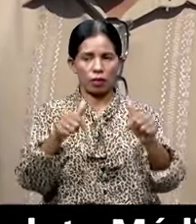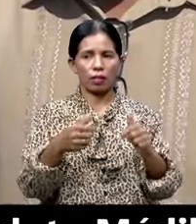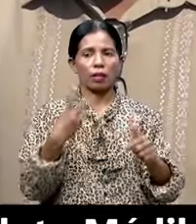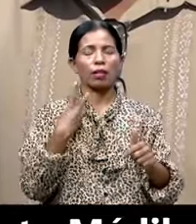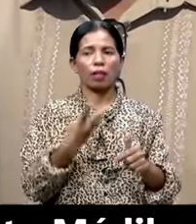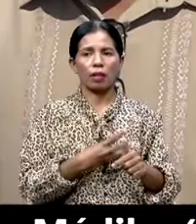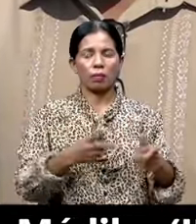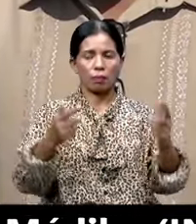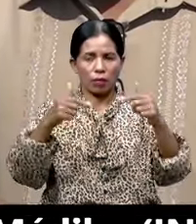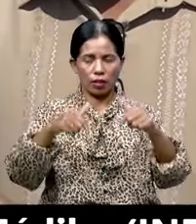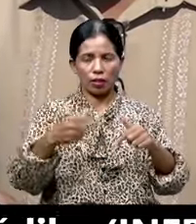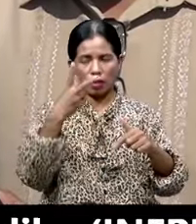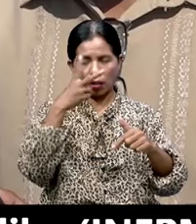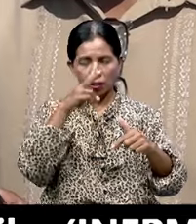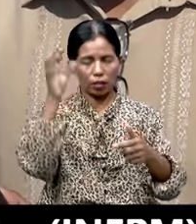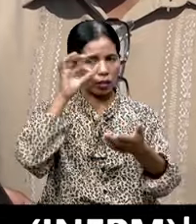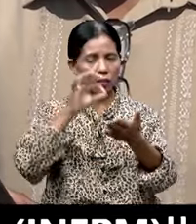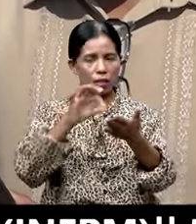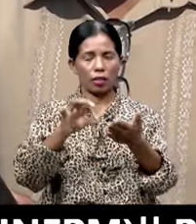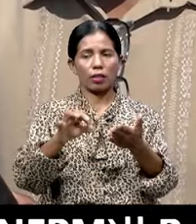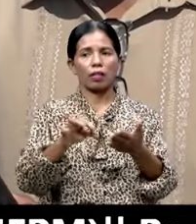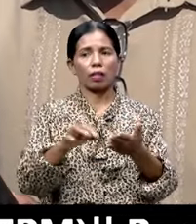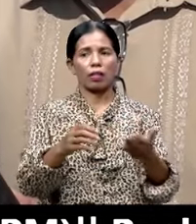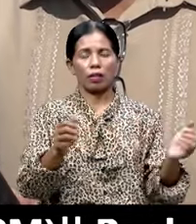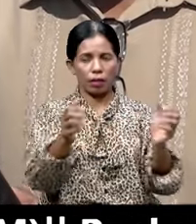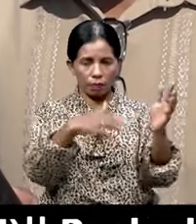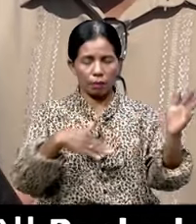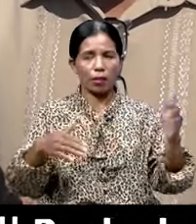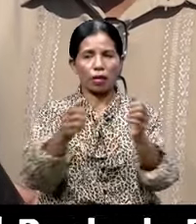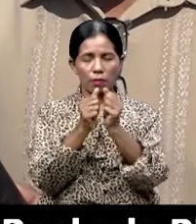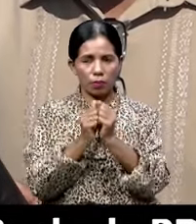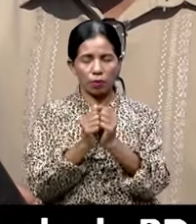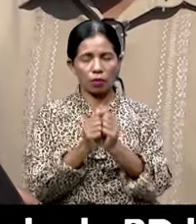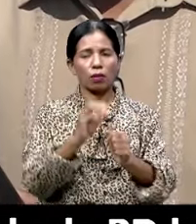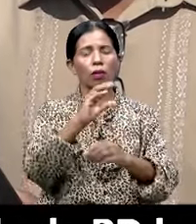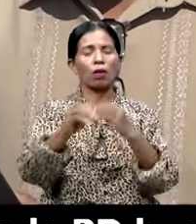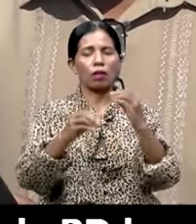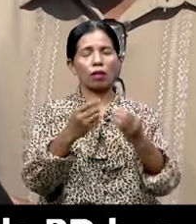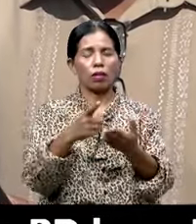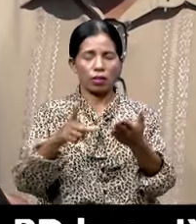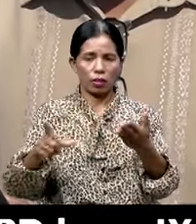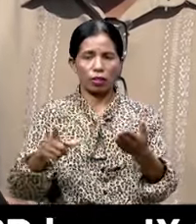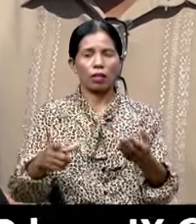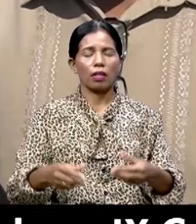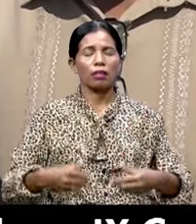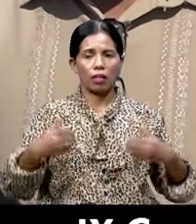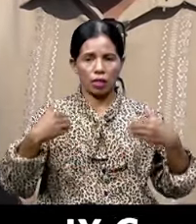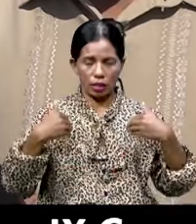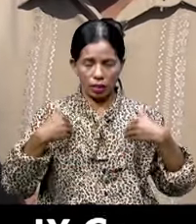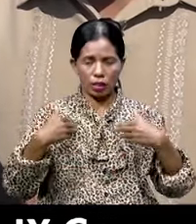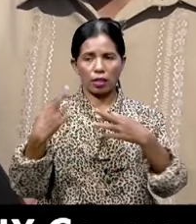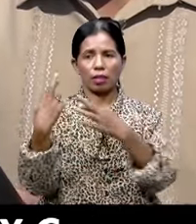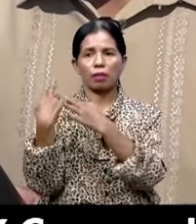mi maihane para parte secretariado nian, maibe, liu maihamuto ho parte logística nian, nebe se responsabiliza a